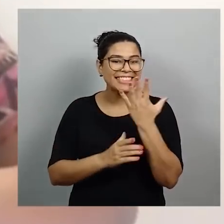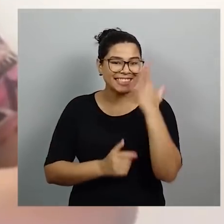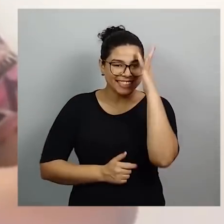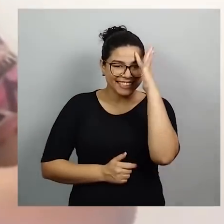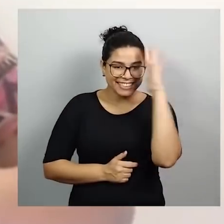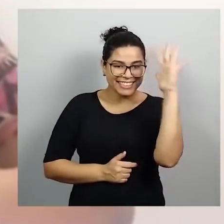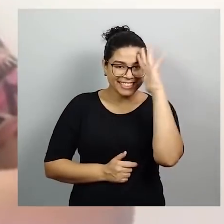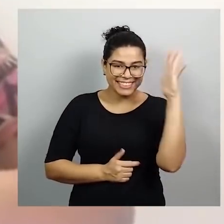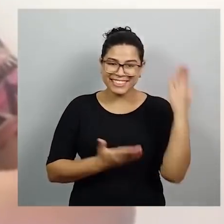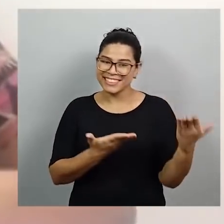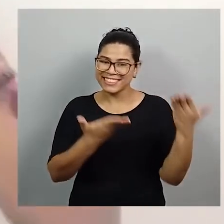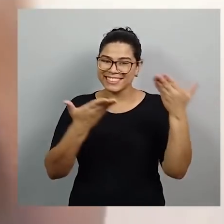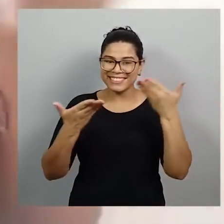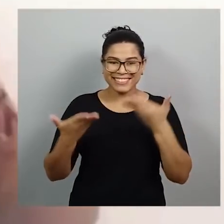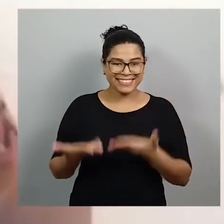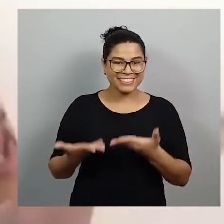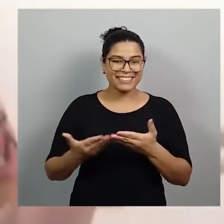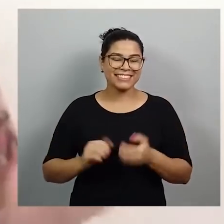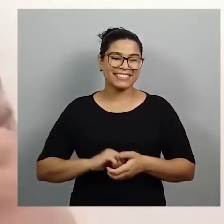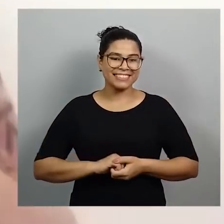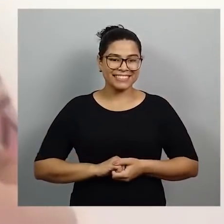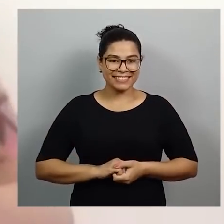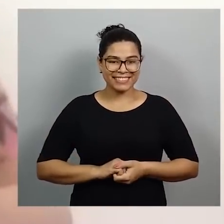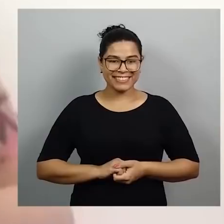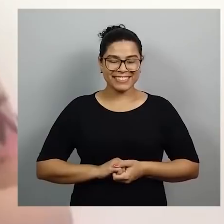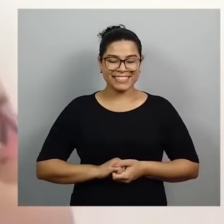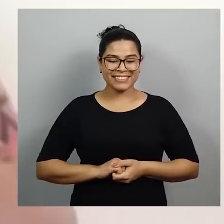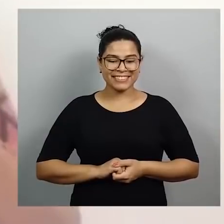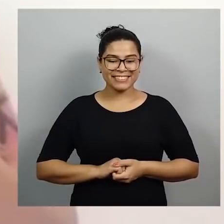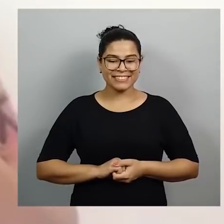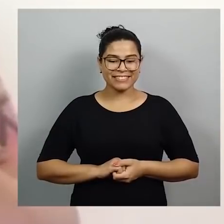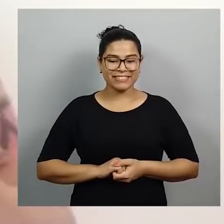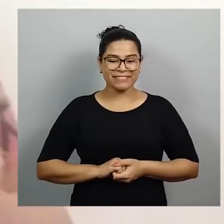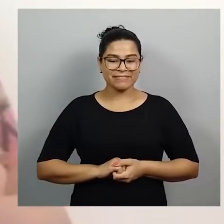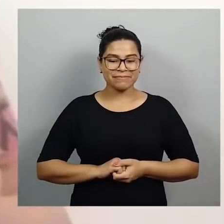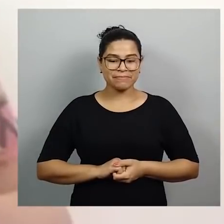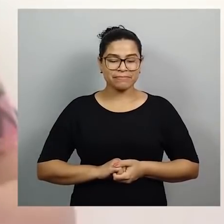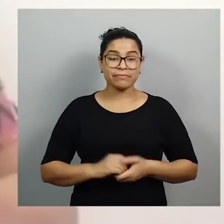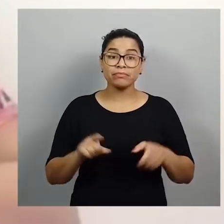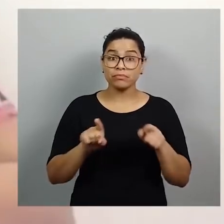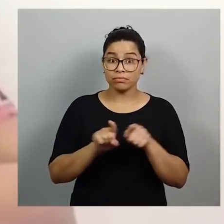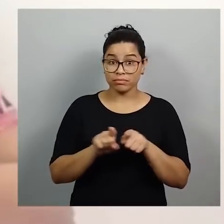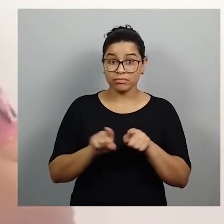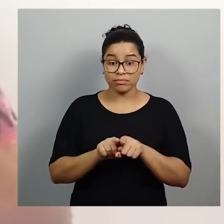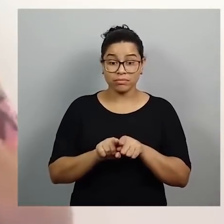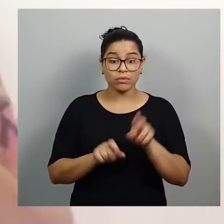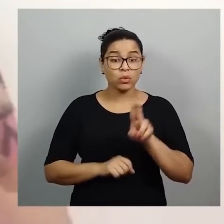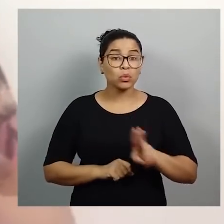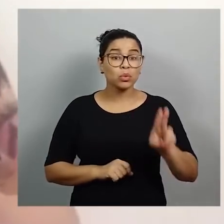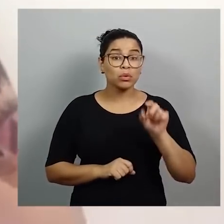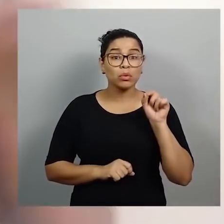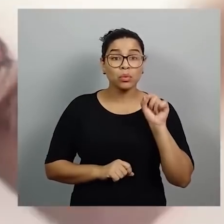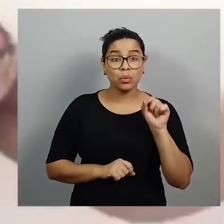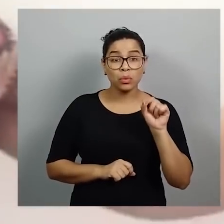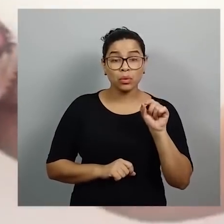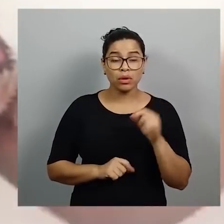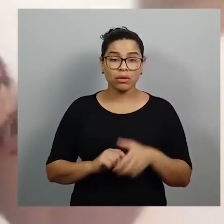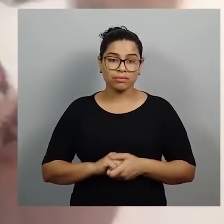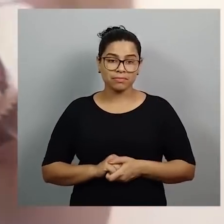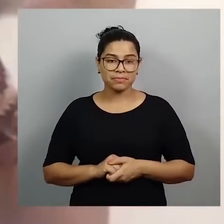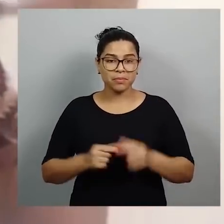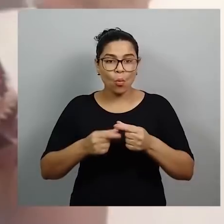a criatividade aqui, ela é super bem-vinda. Usem sua criatividade. Eu usei